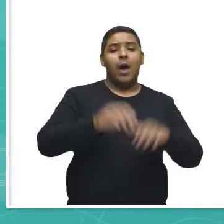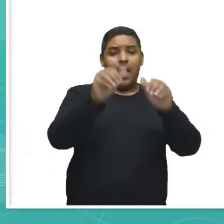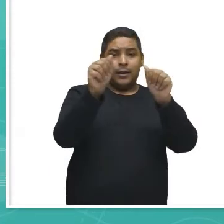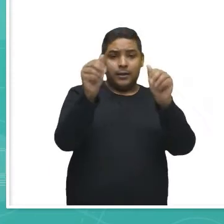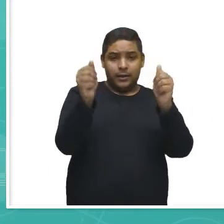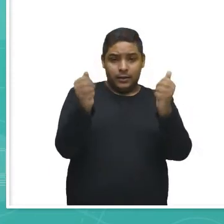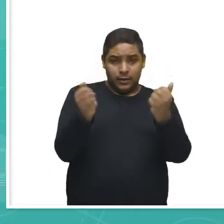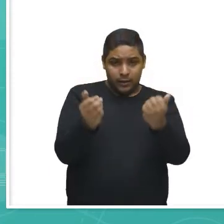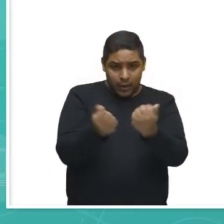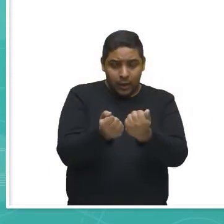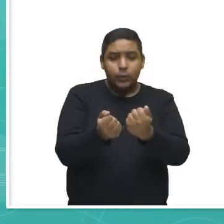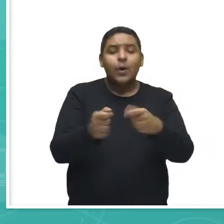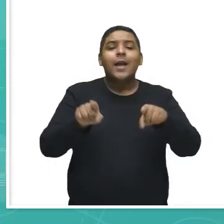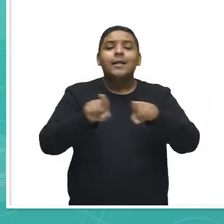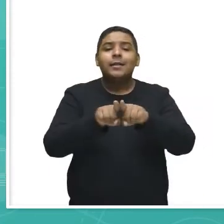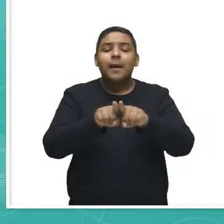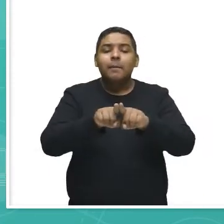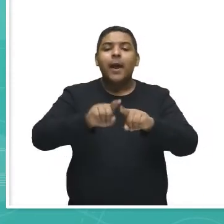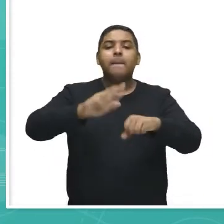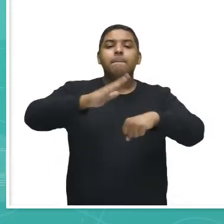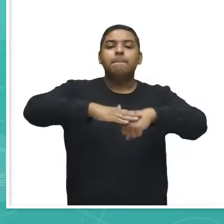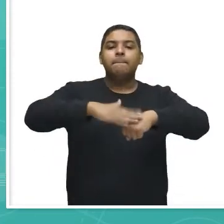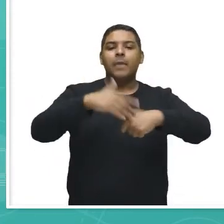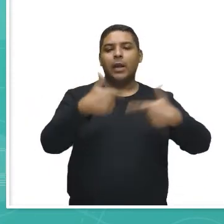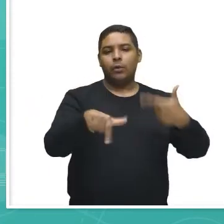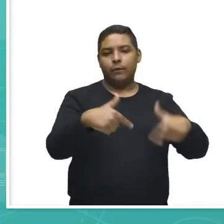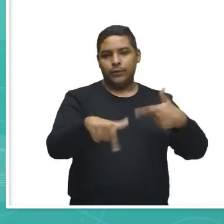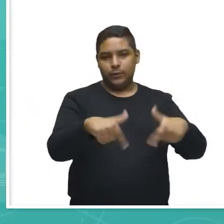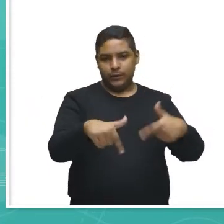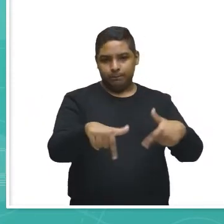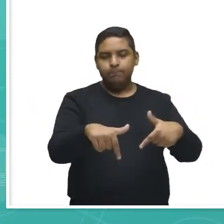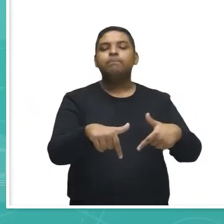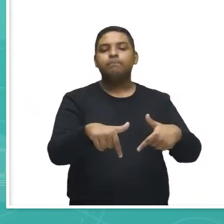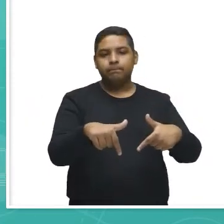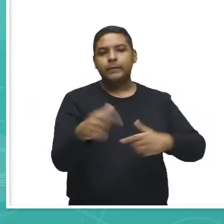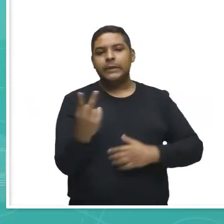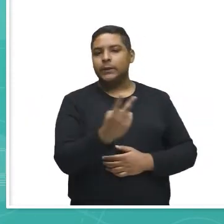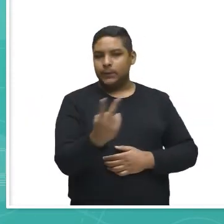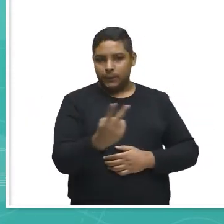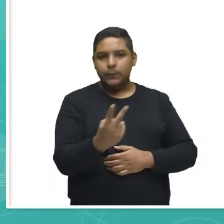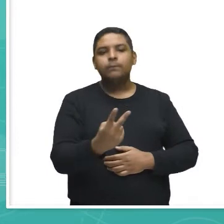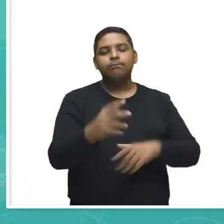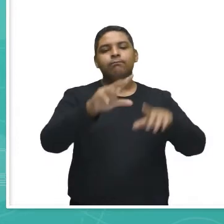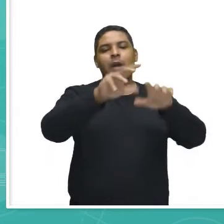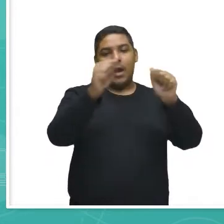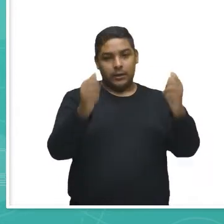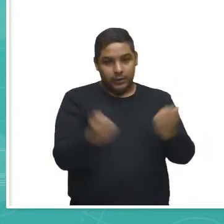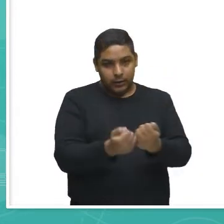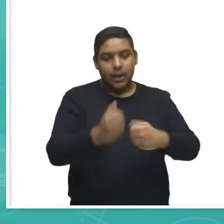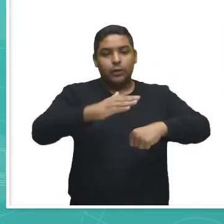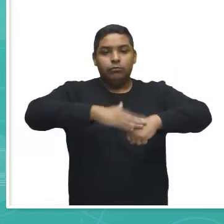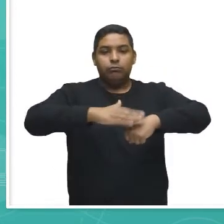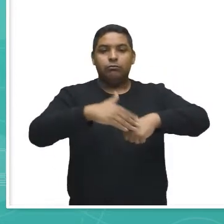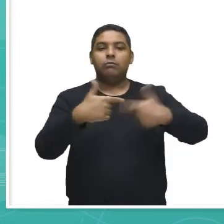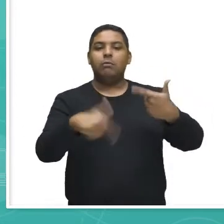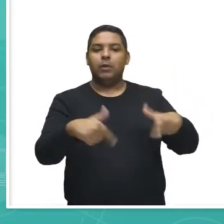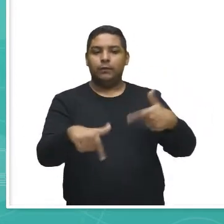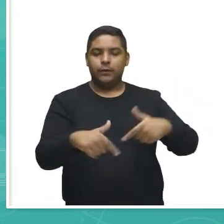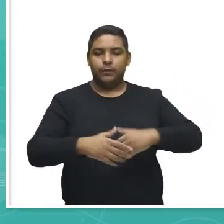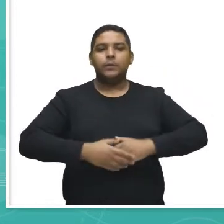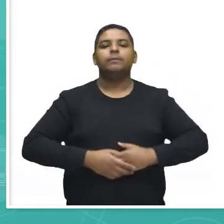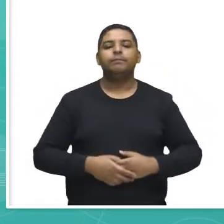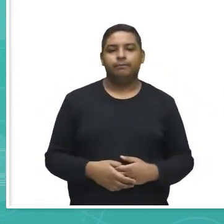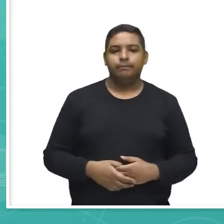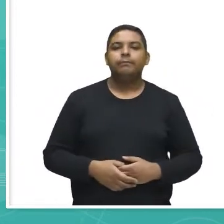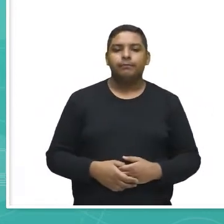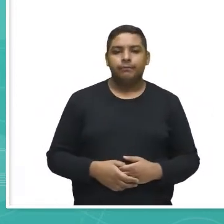a manufatura, que eram as principais formas de produção de mercadorias, né? Nessa parte aí do